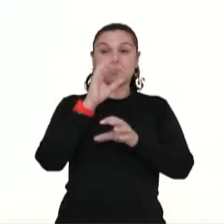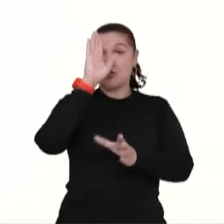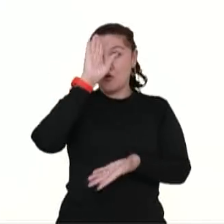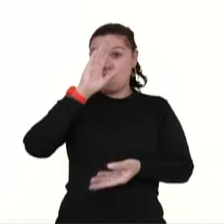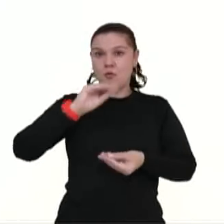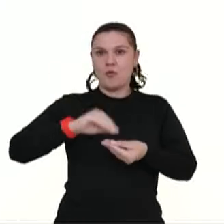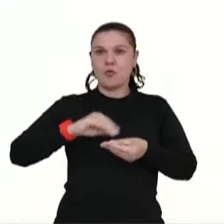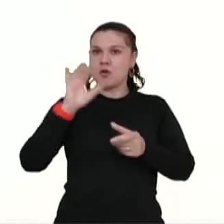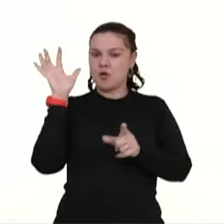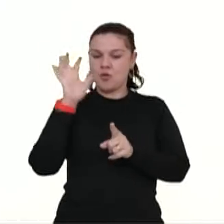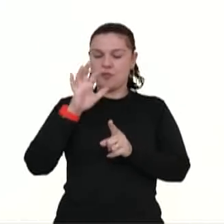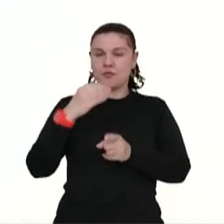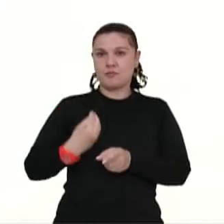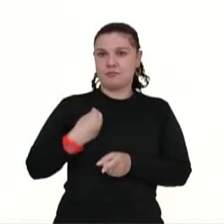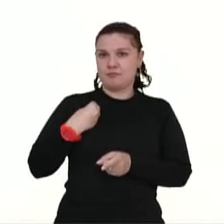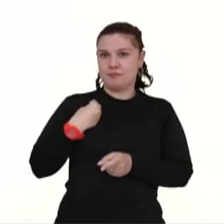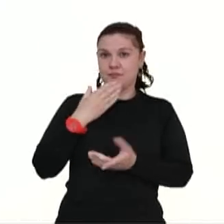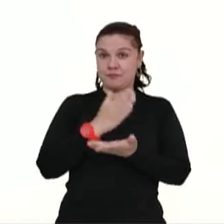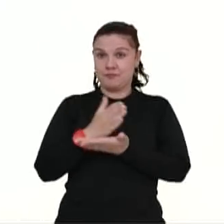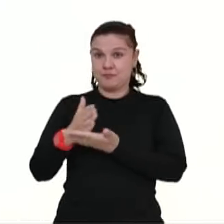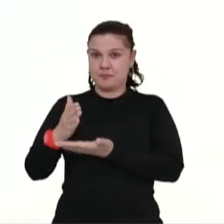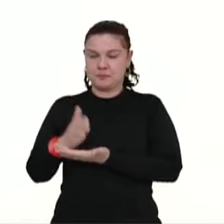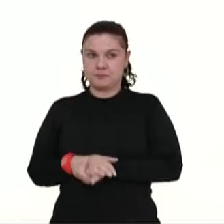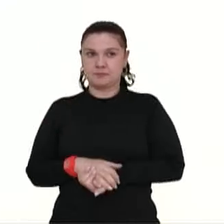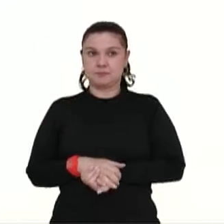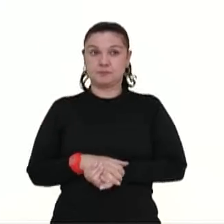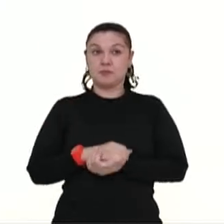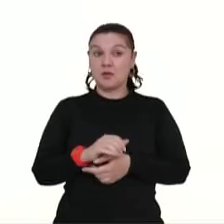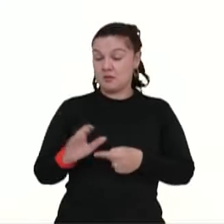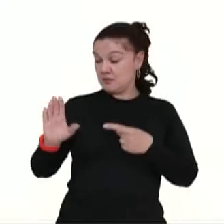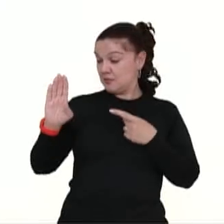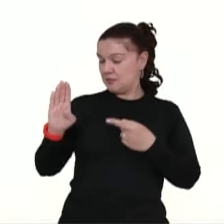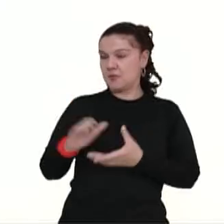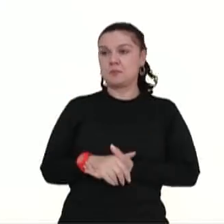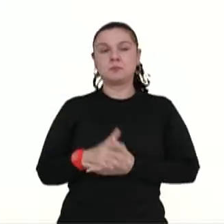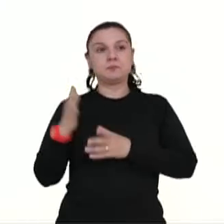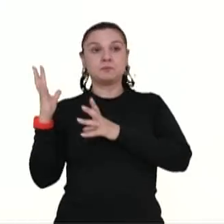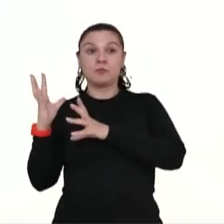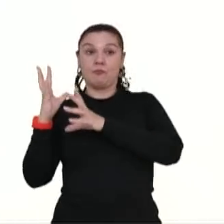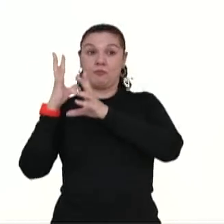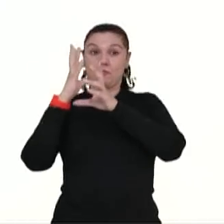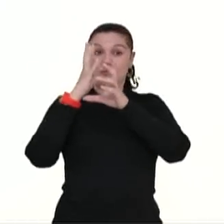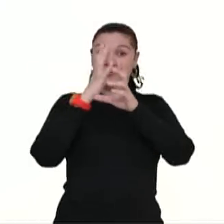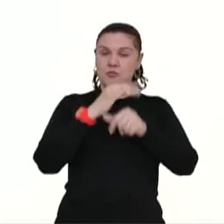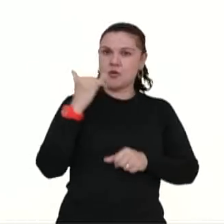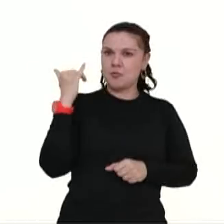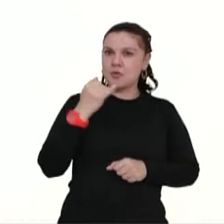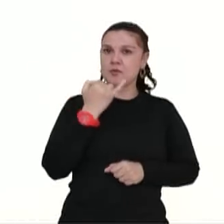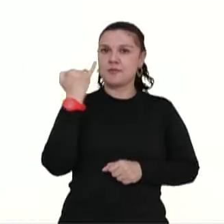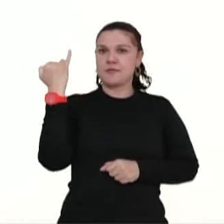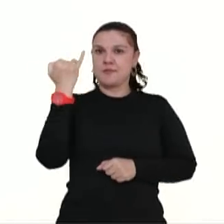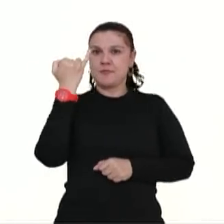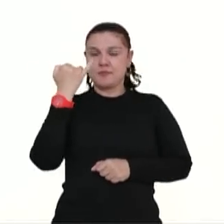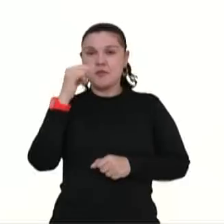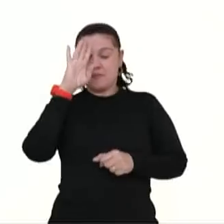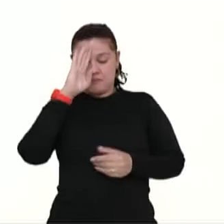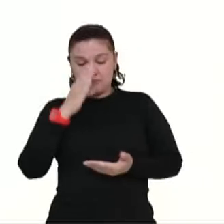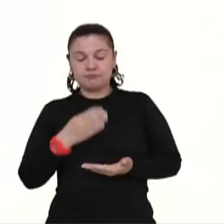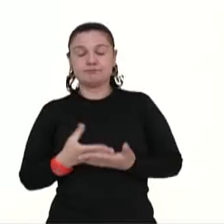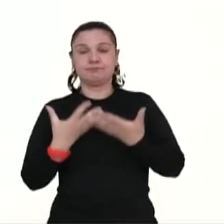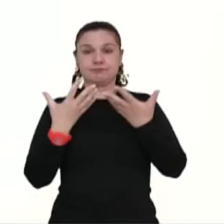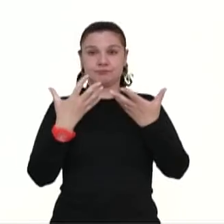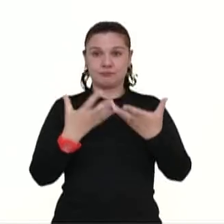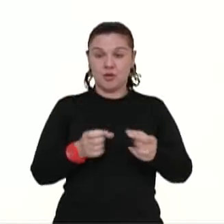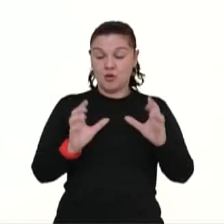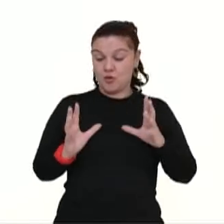que não influenciam questões do cotidiano. Leia com atenção. Letra B, obter informações importantes e confiáveis a